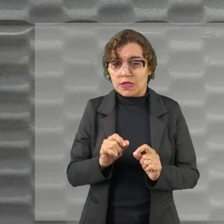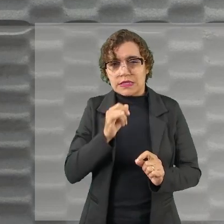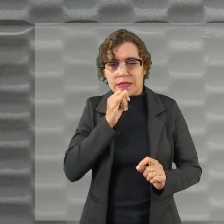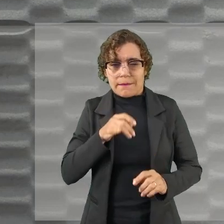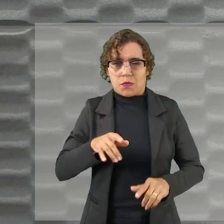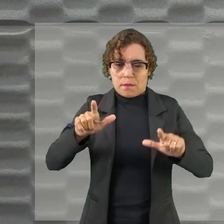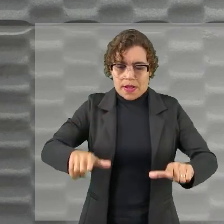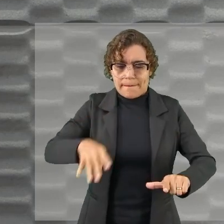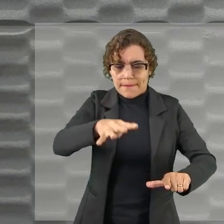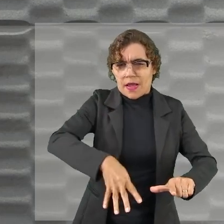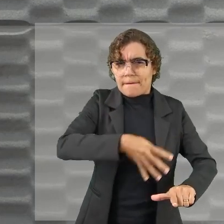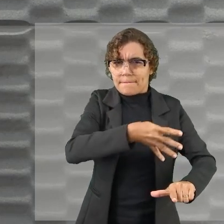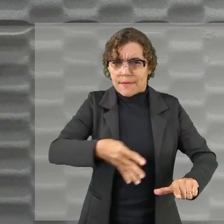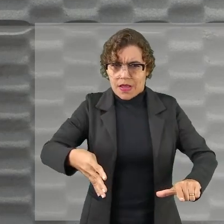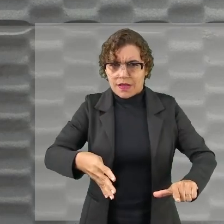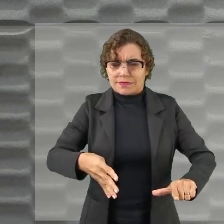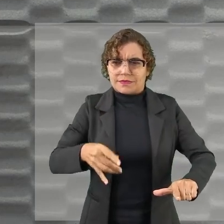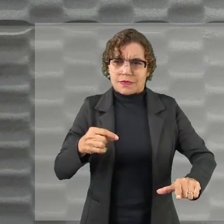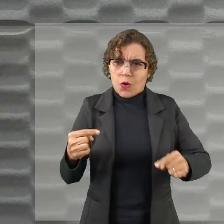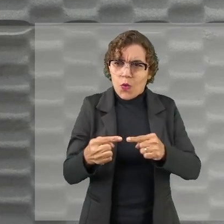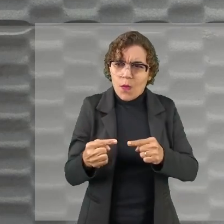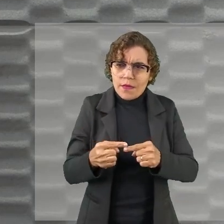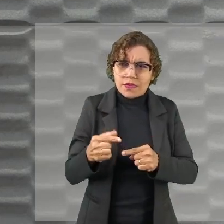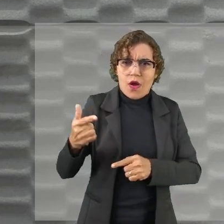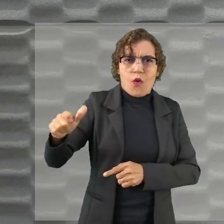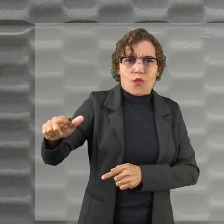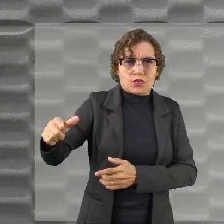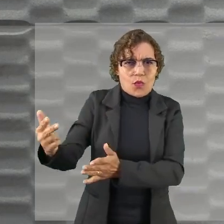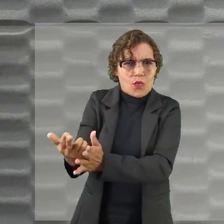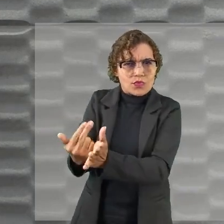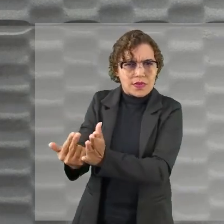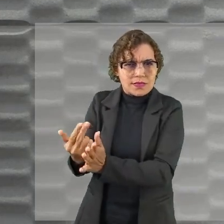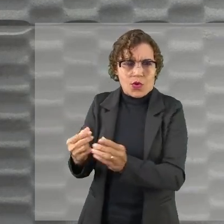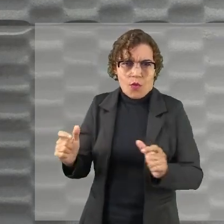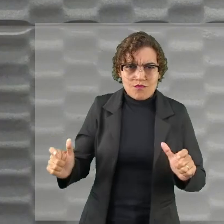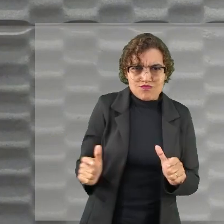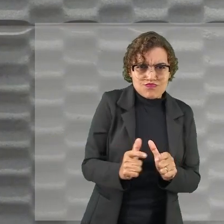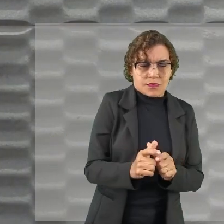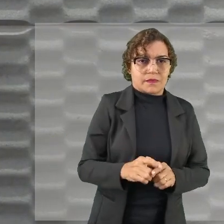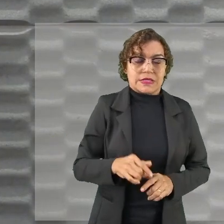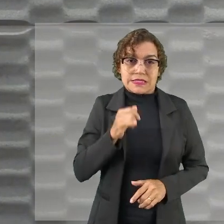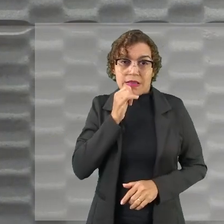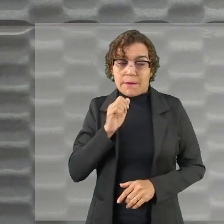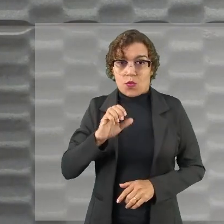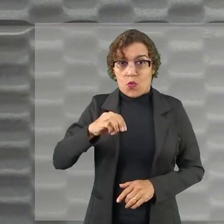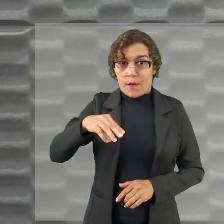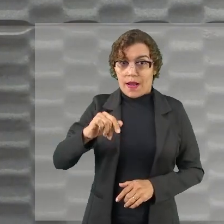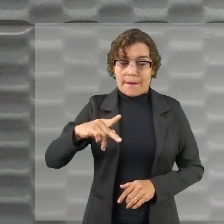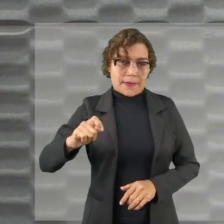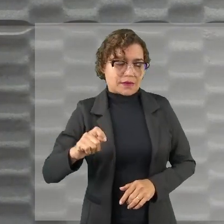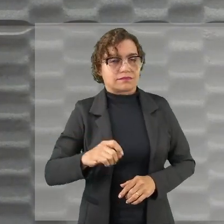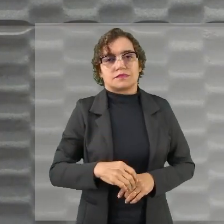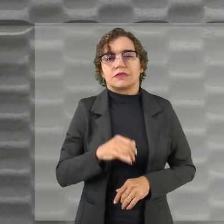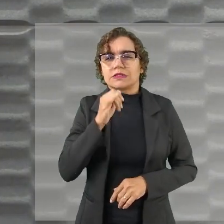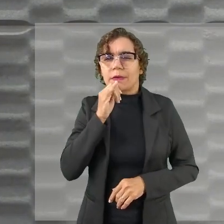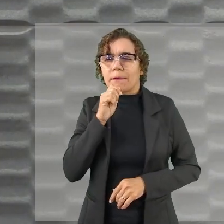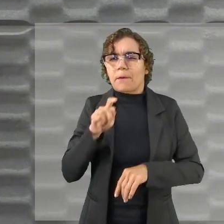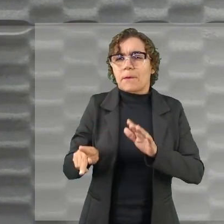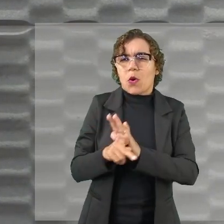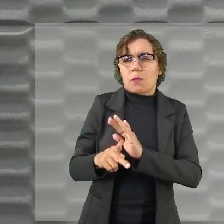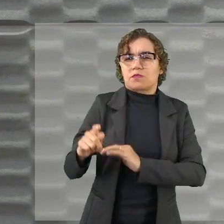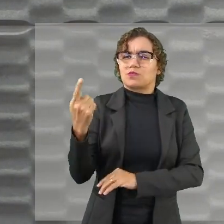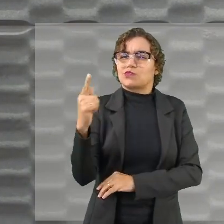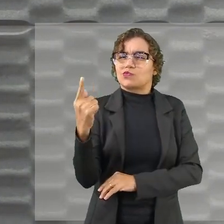aquele desenho, aquela redução daquilo ali. Por exemplo, um mapa, tá? Seu mapa lá de